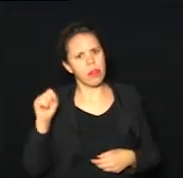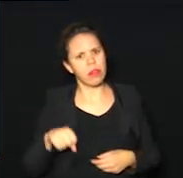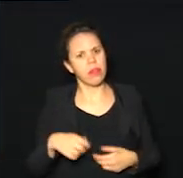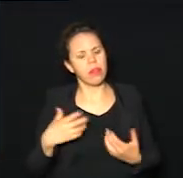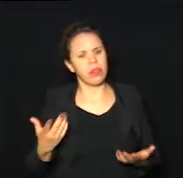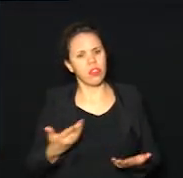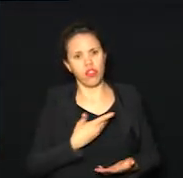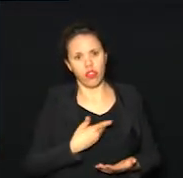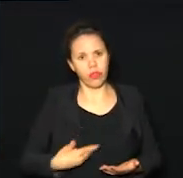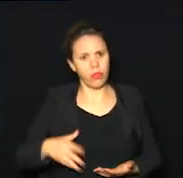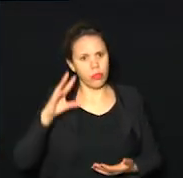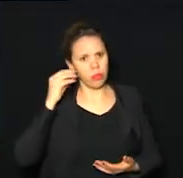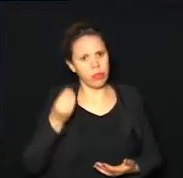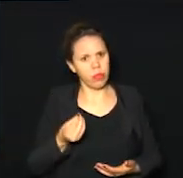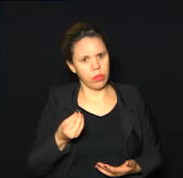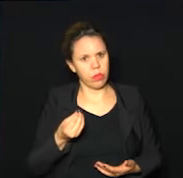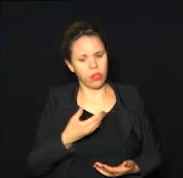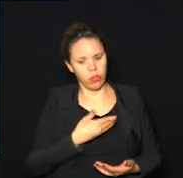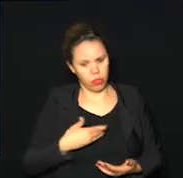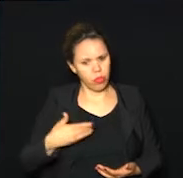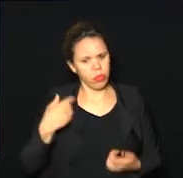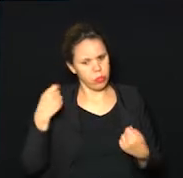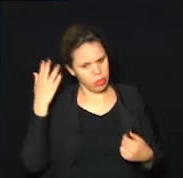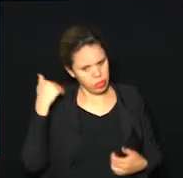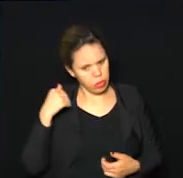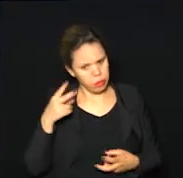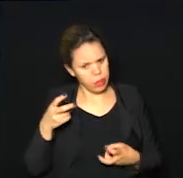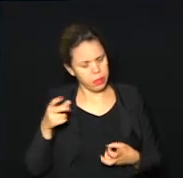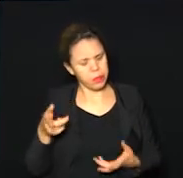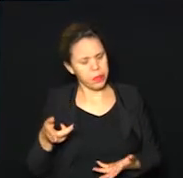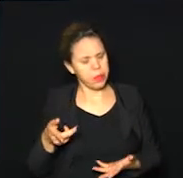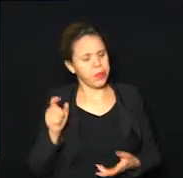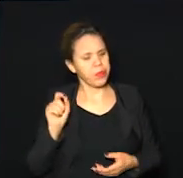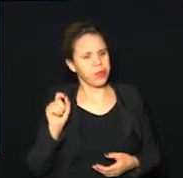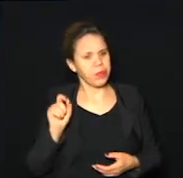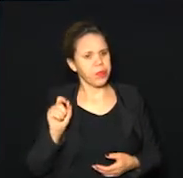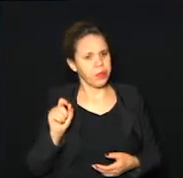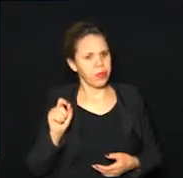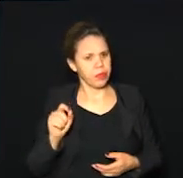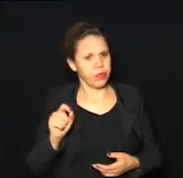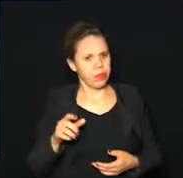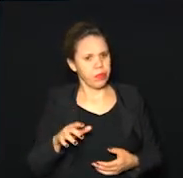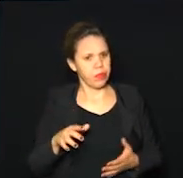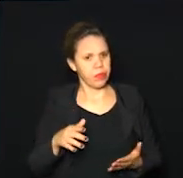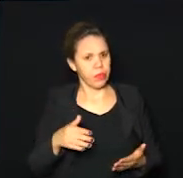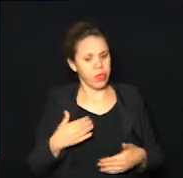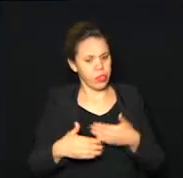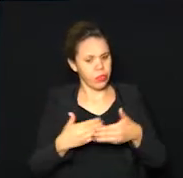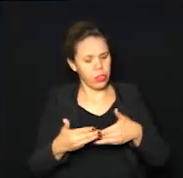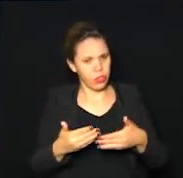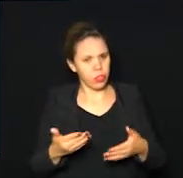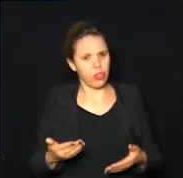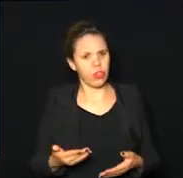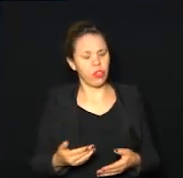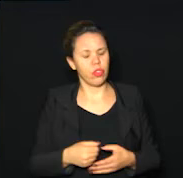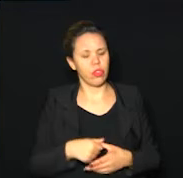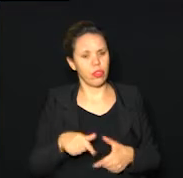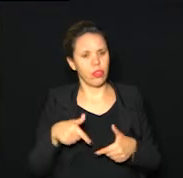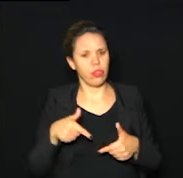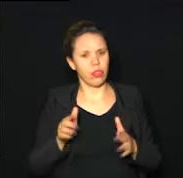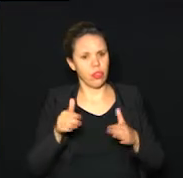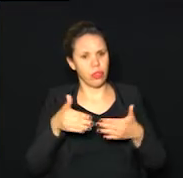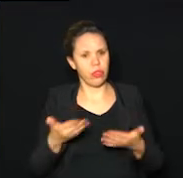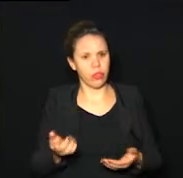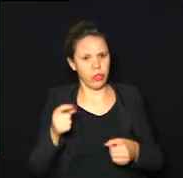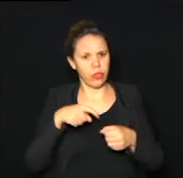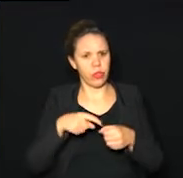governadores precisam entender isso. Precisam entender que quem está na ponta do processo, e aí voltando